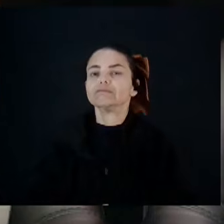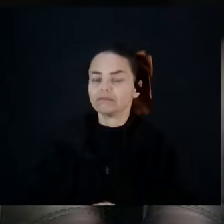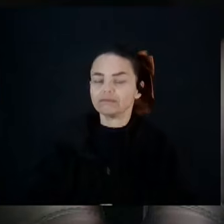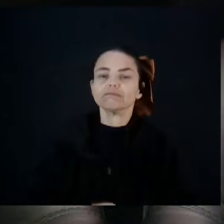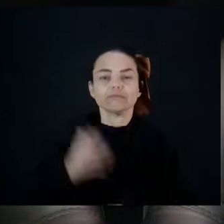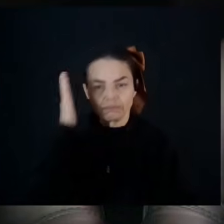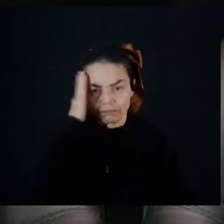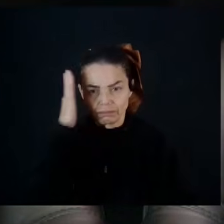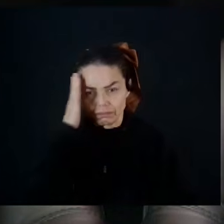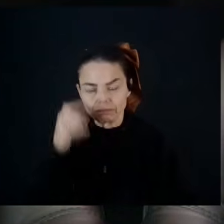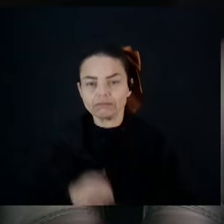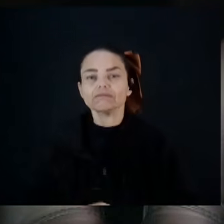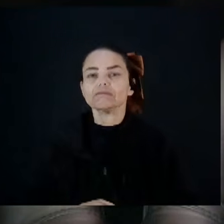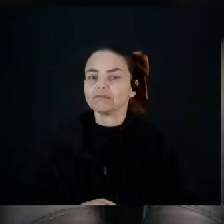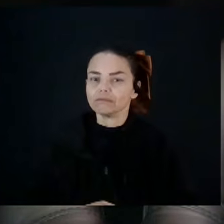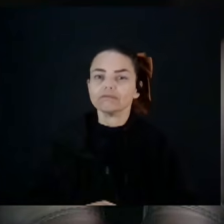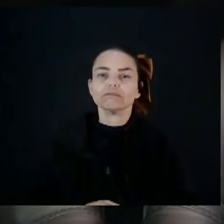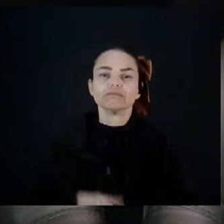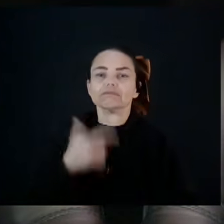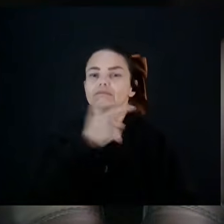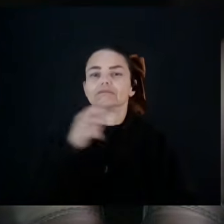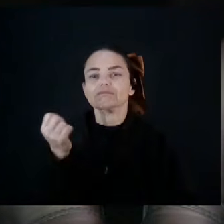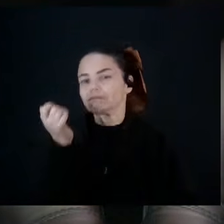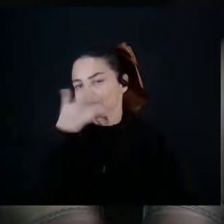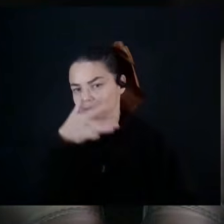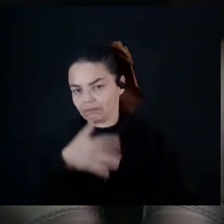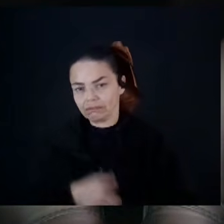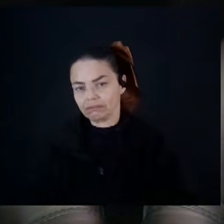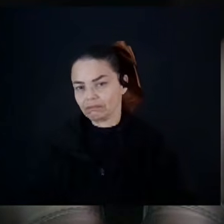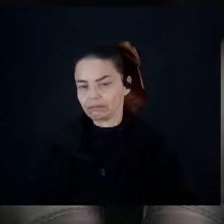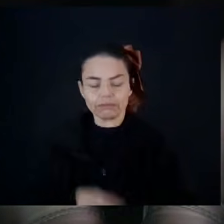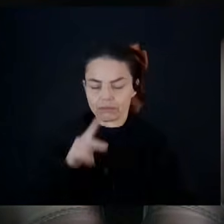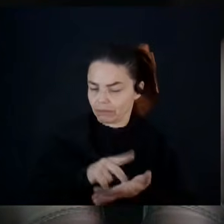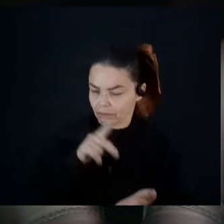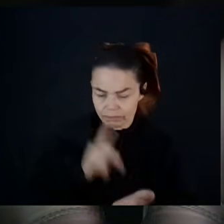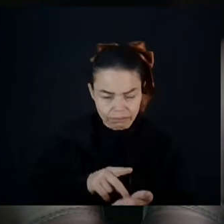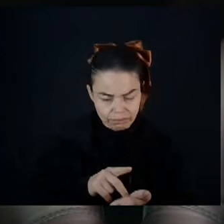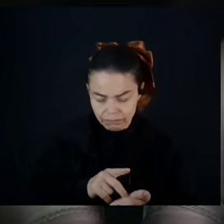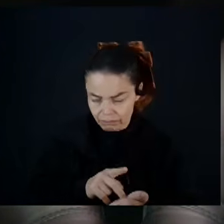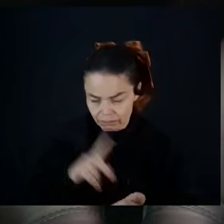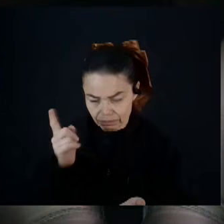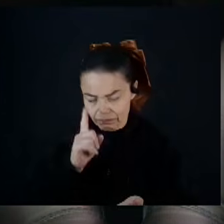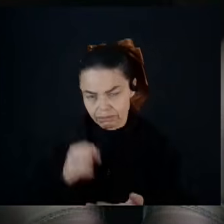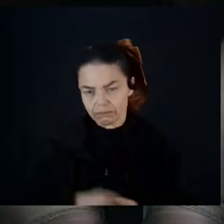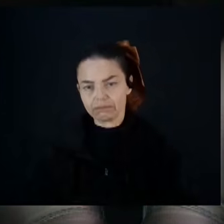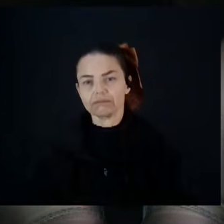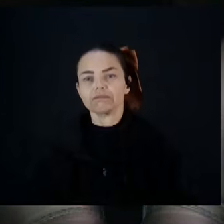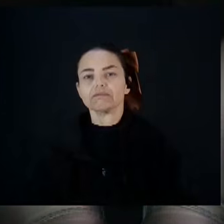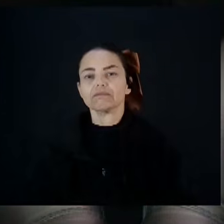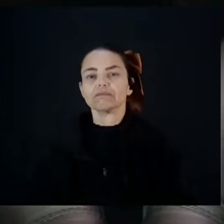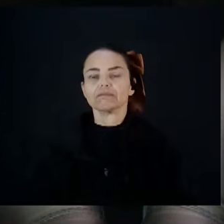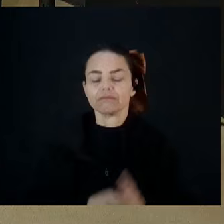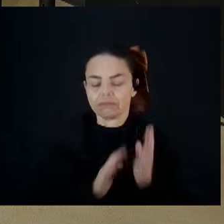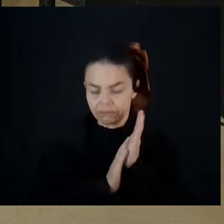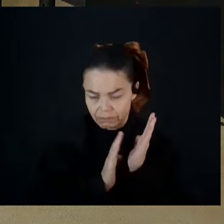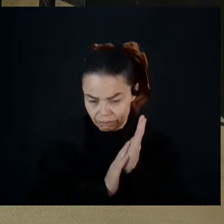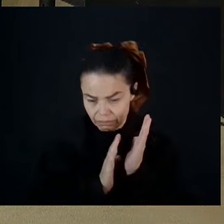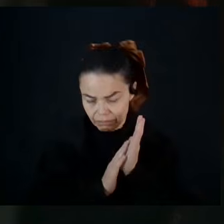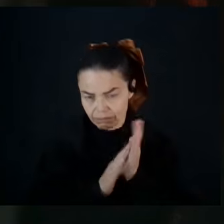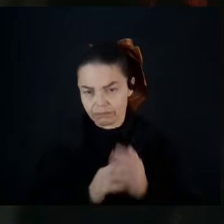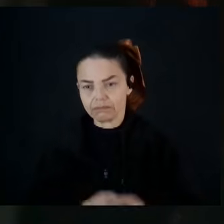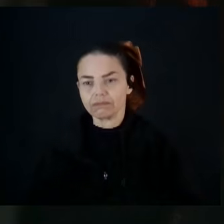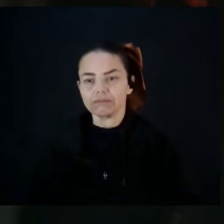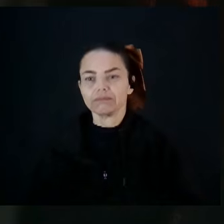mais que o outro, eu não tenho valor. E isso não é uma verdade absoluta. Muito bom, Então hein? é assim. Olha